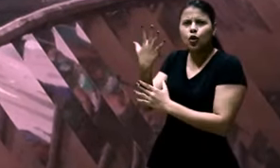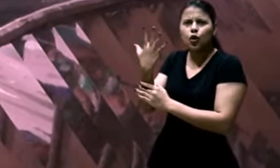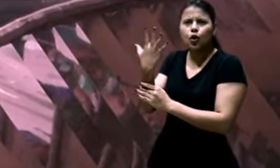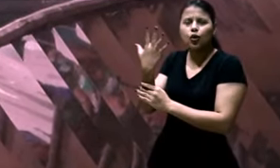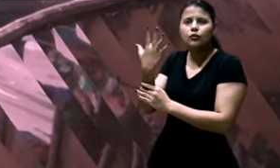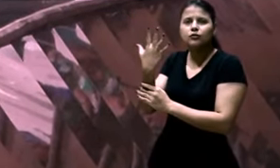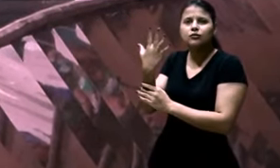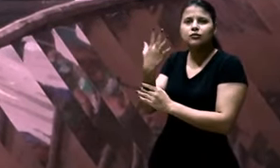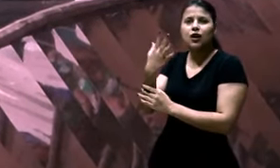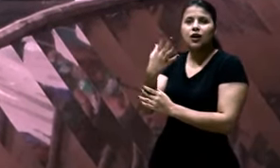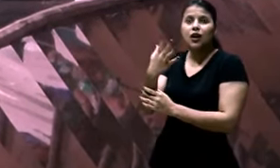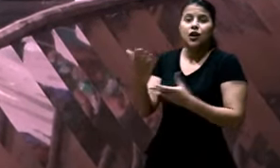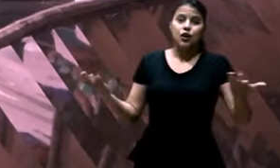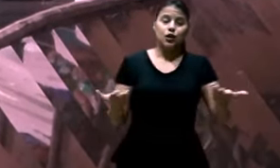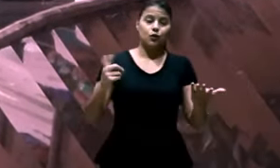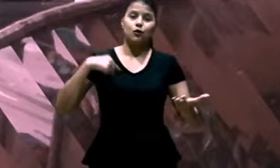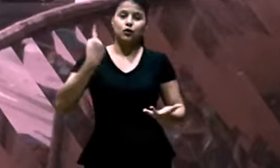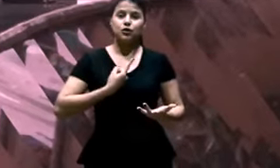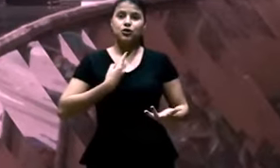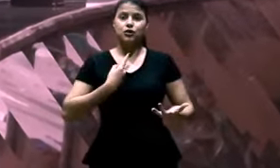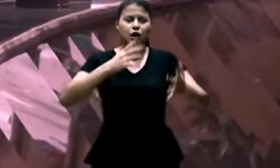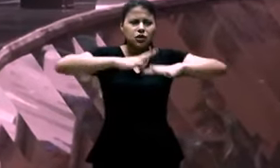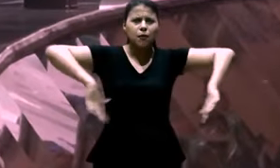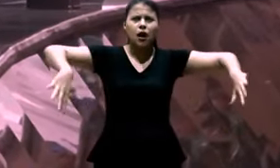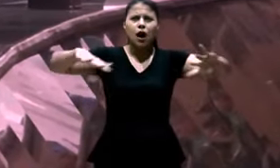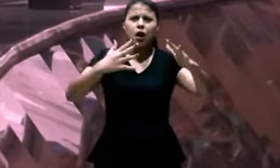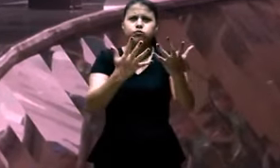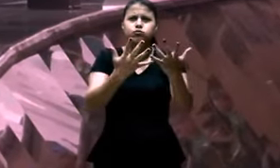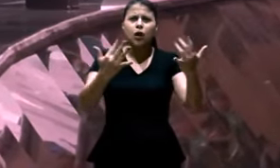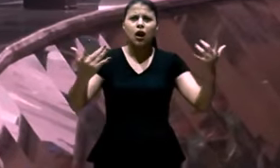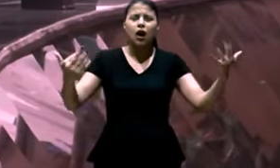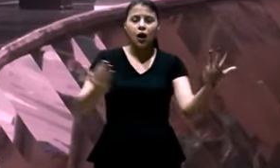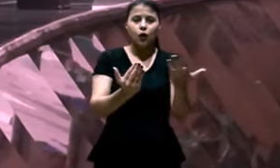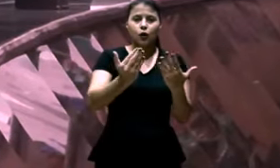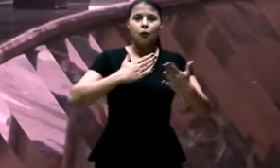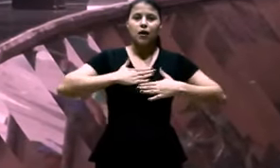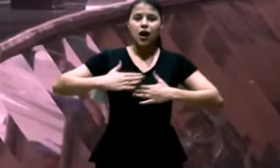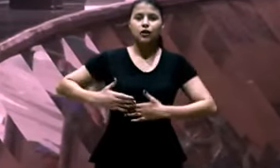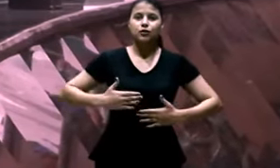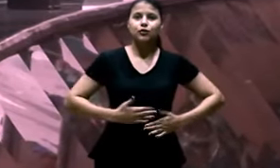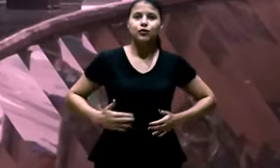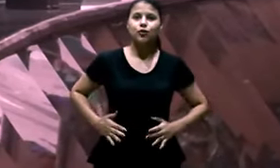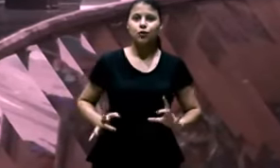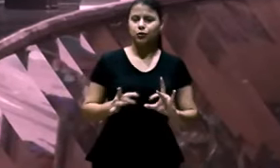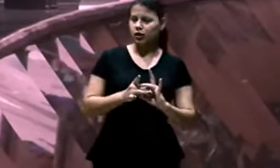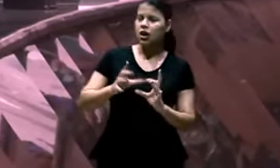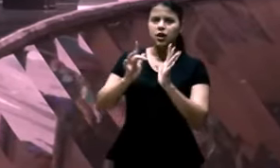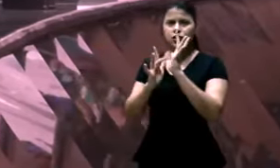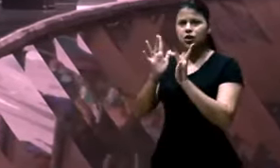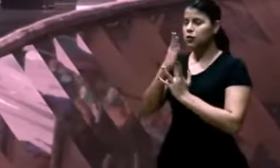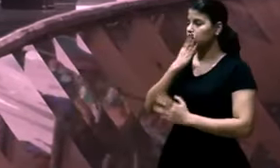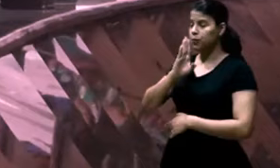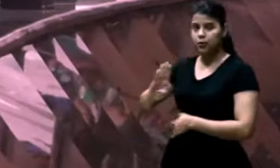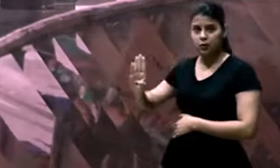corpo místico. Só que eu só vou levantar essa igreja no terceiro dia. Eu não sei se